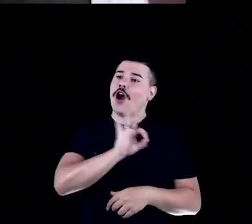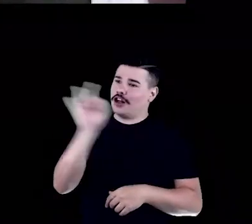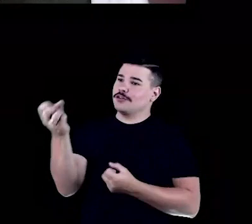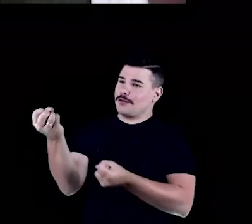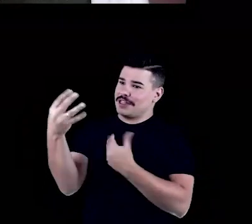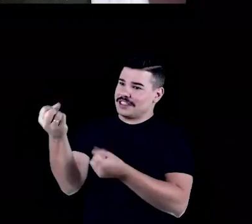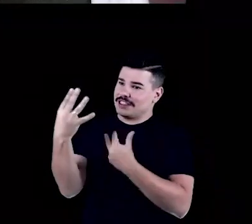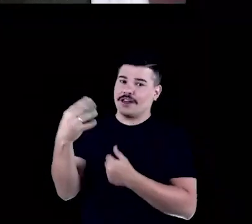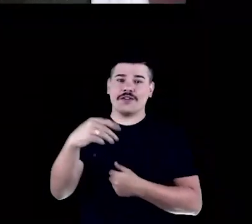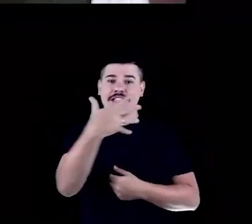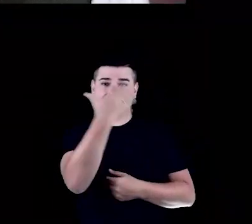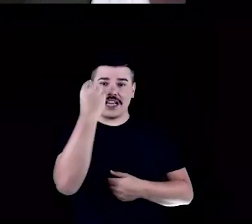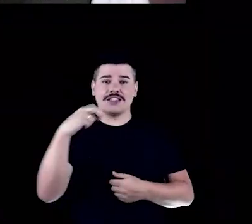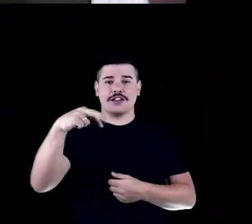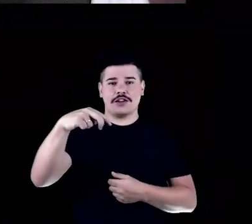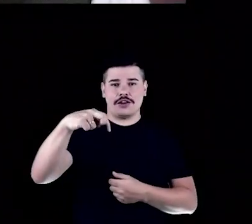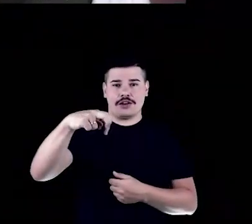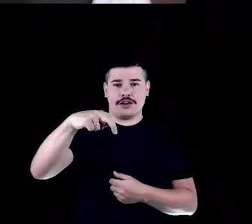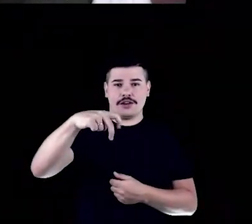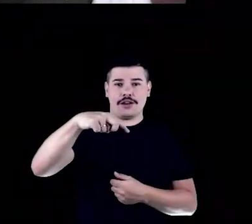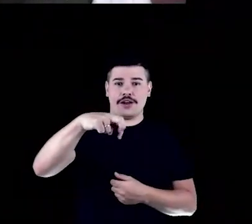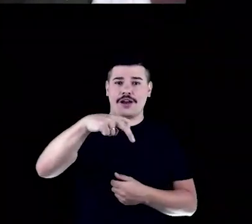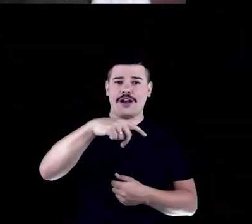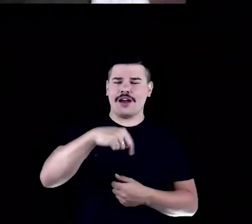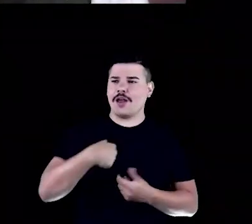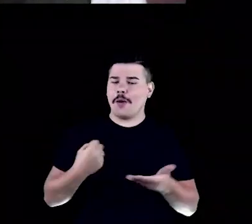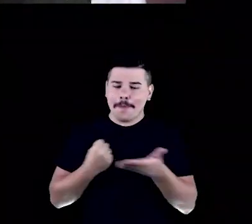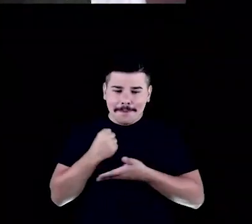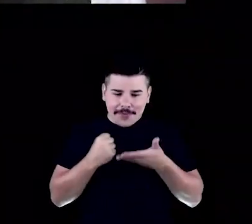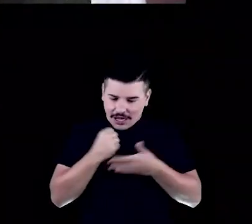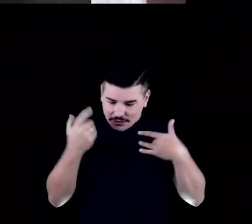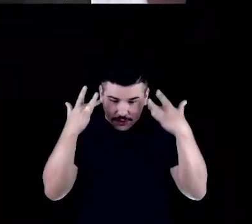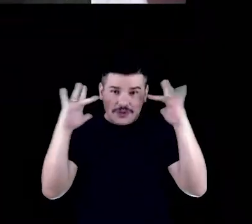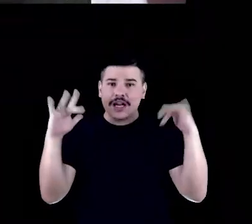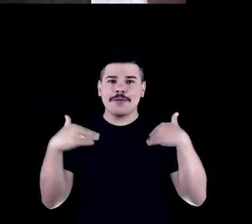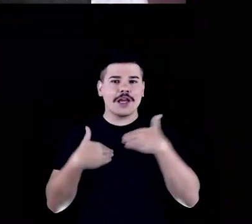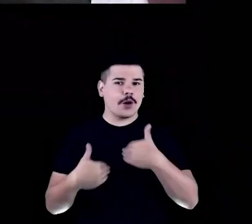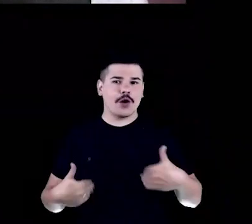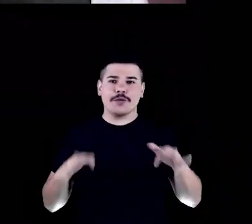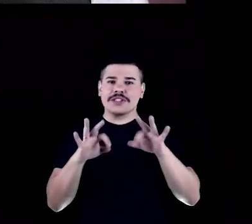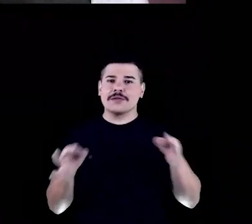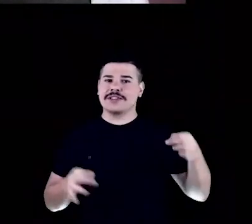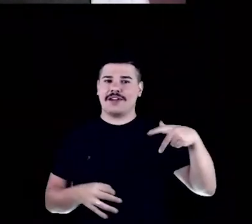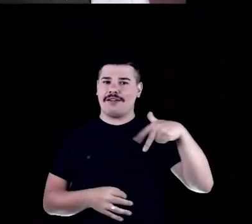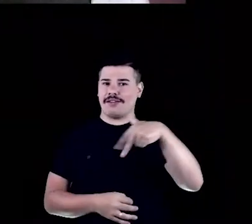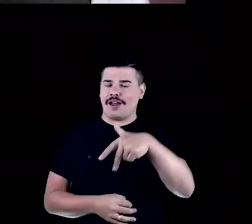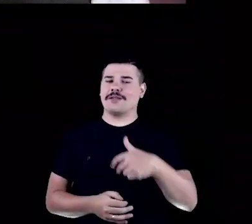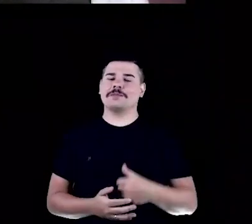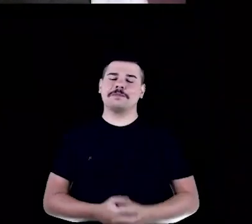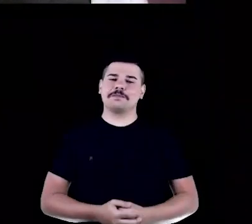Eu falei, ótimo, me ensina a andar. Ela falou, você não dobra os joelhos. Assim, o básico do básico que eu fui descobrindo do meu corpo, que eu não sabia coisas como